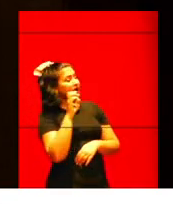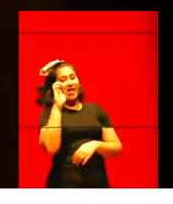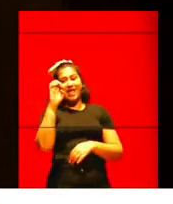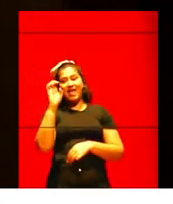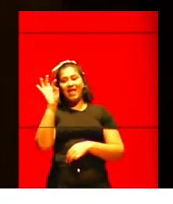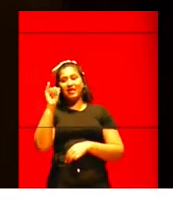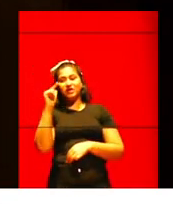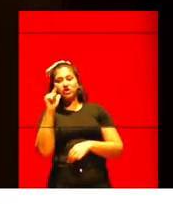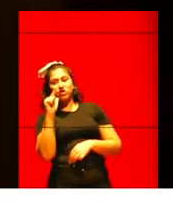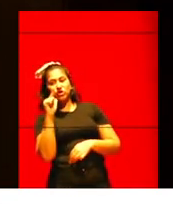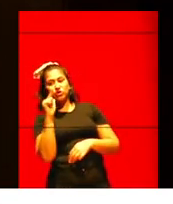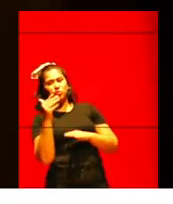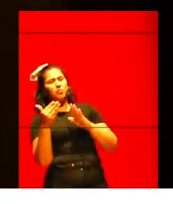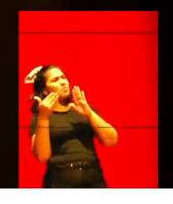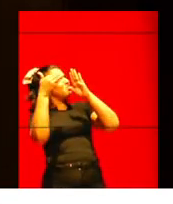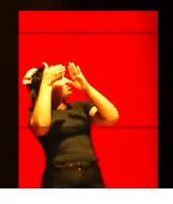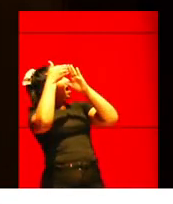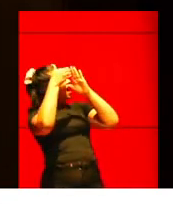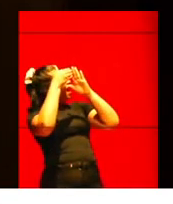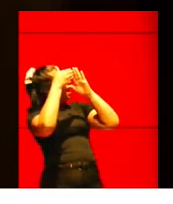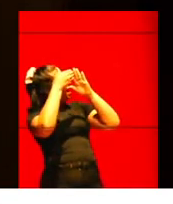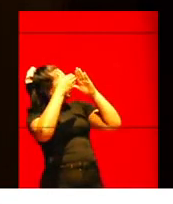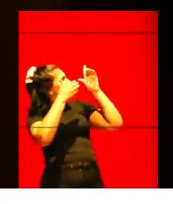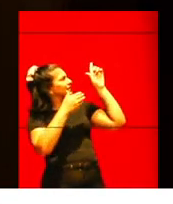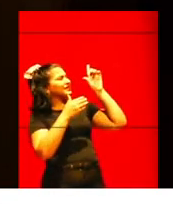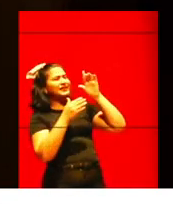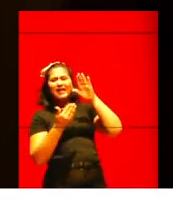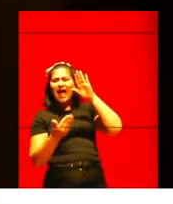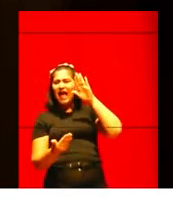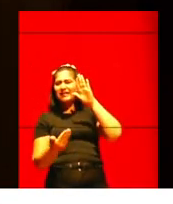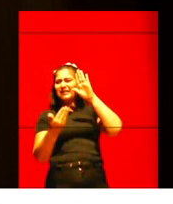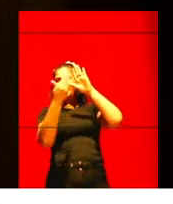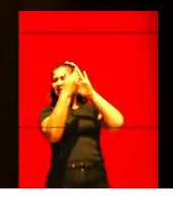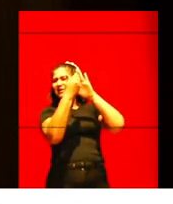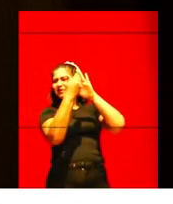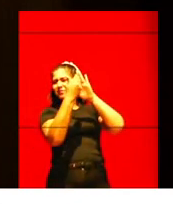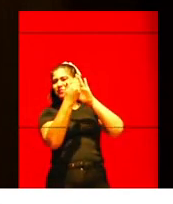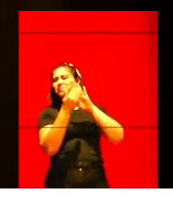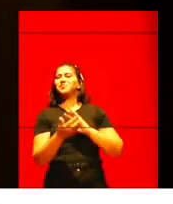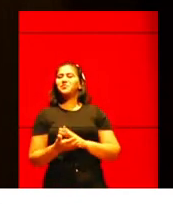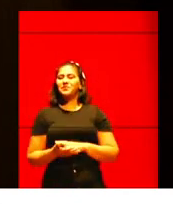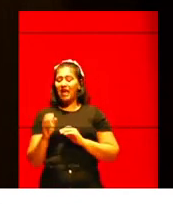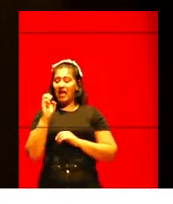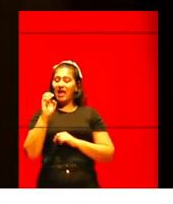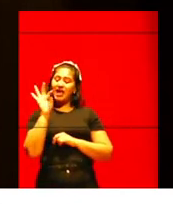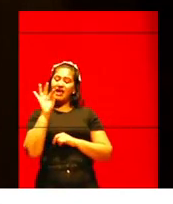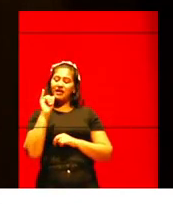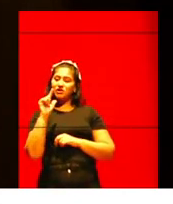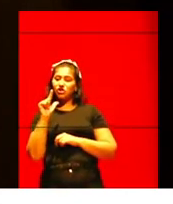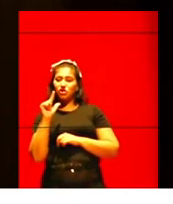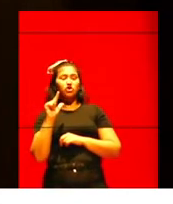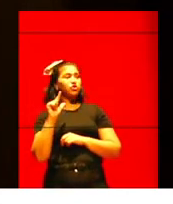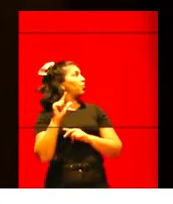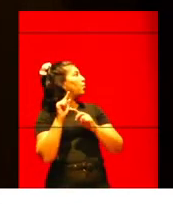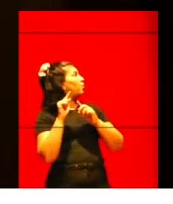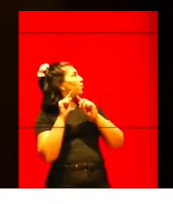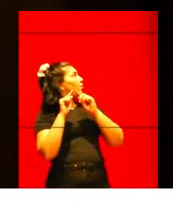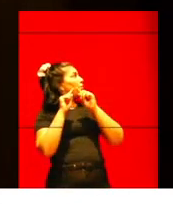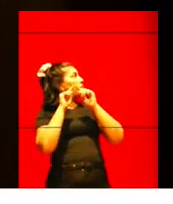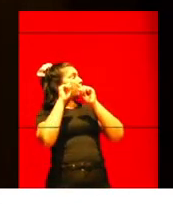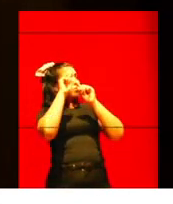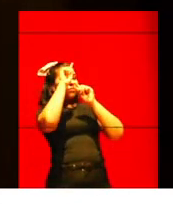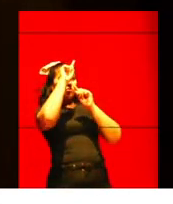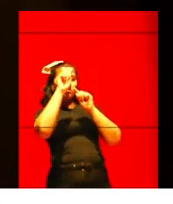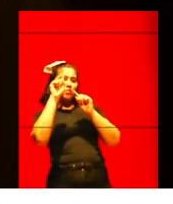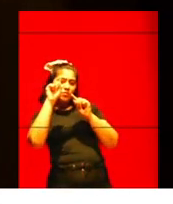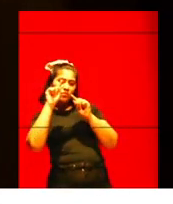Etil, né? Só que aparece etil lá em cima também, aí vocês estão vendo que lá só aparece com traços, sobe um